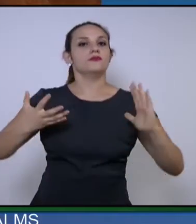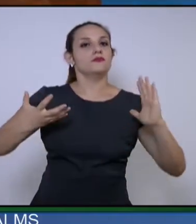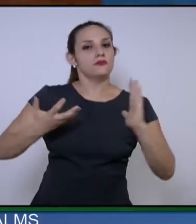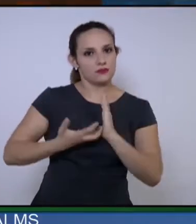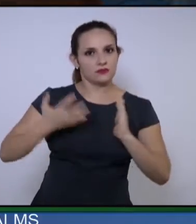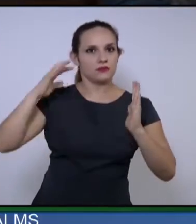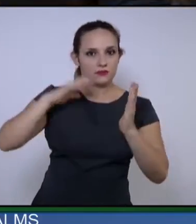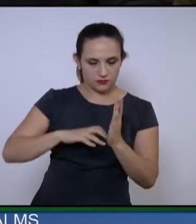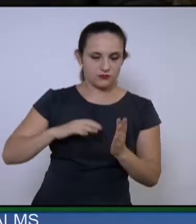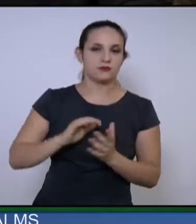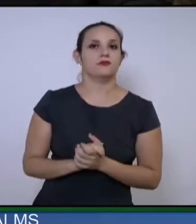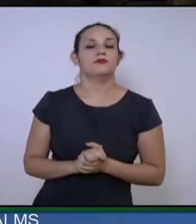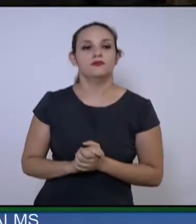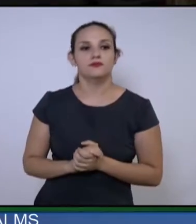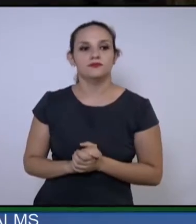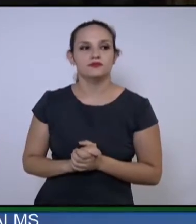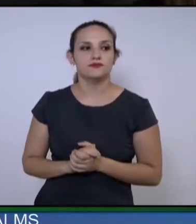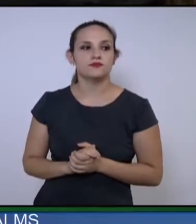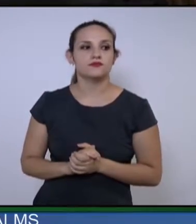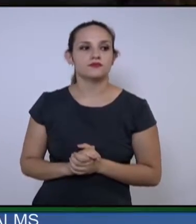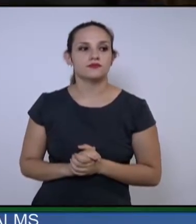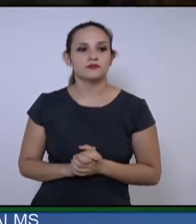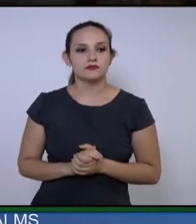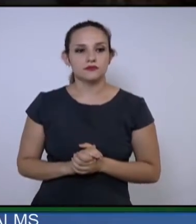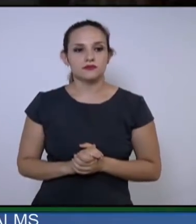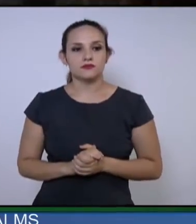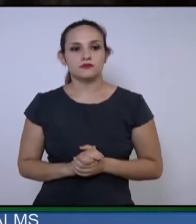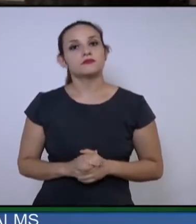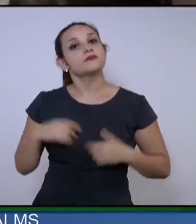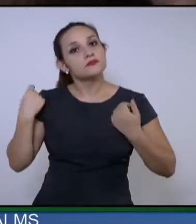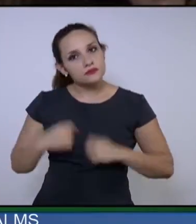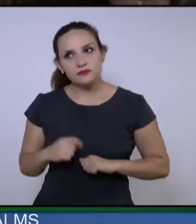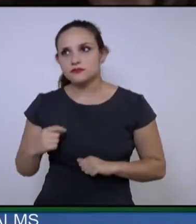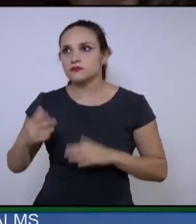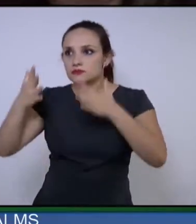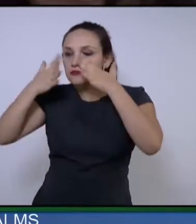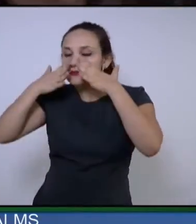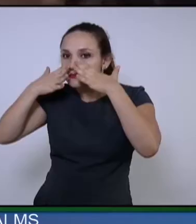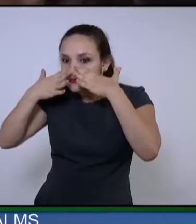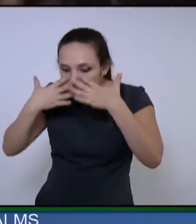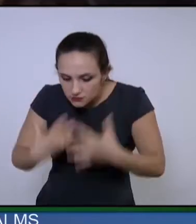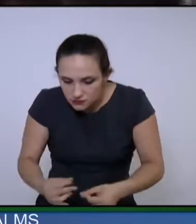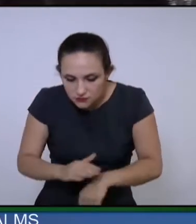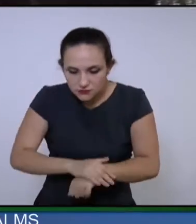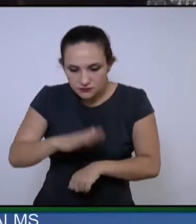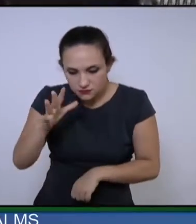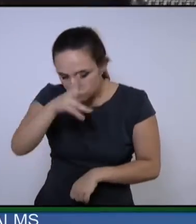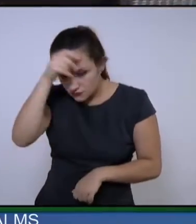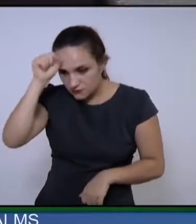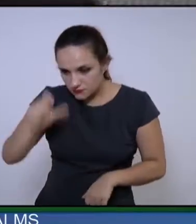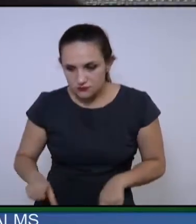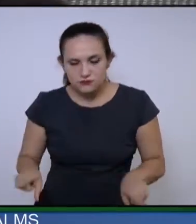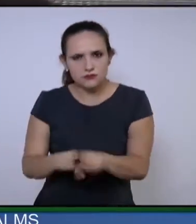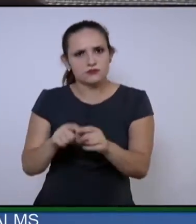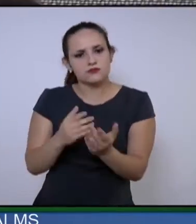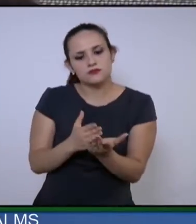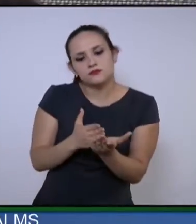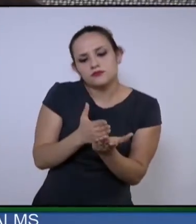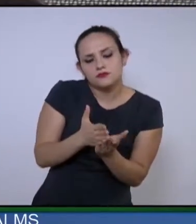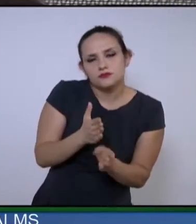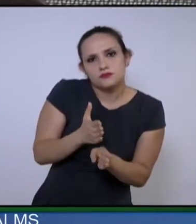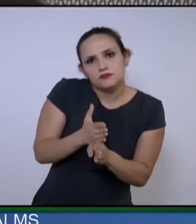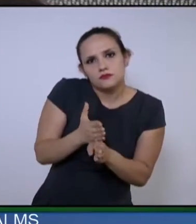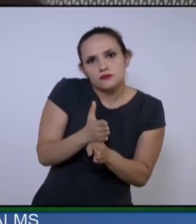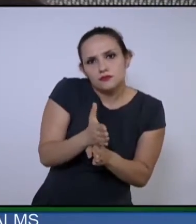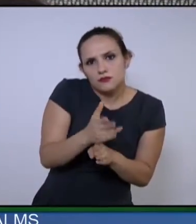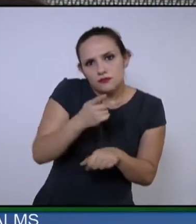o governo federal, notadamente com relação ao Mato Grosso do Sul e todas as fronteiras brasileiras, o cuidado que ela